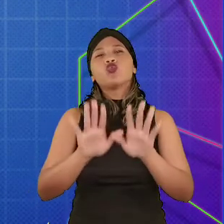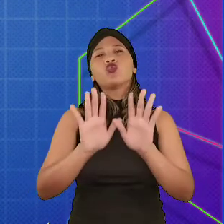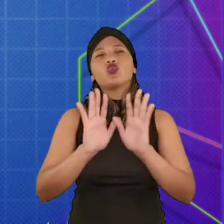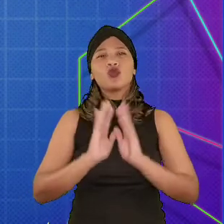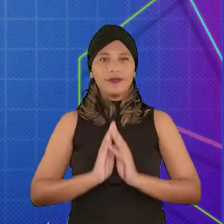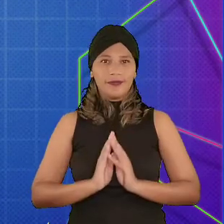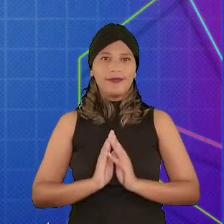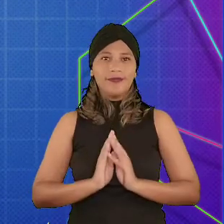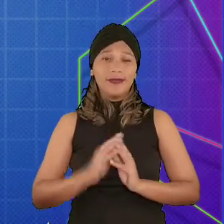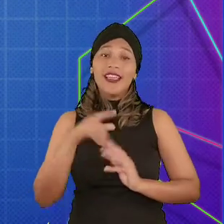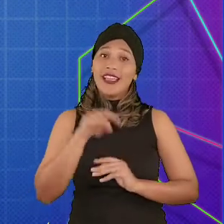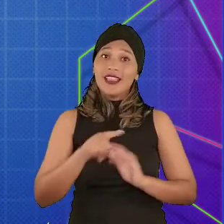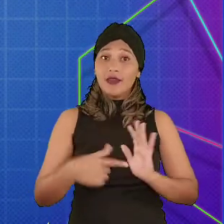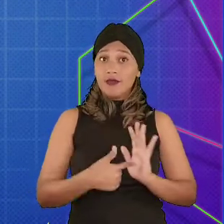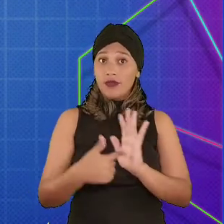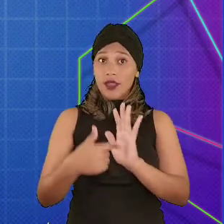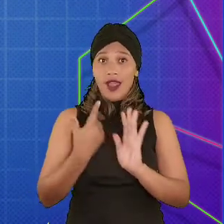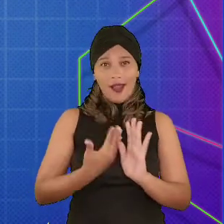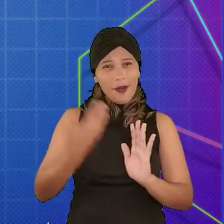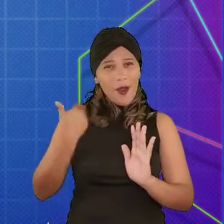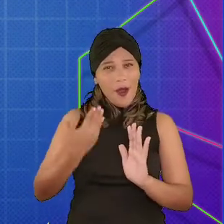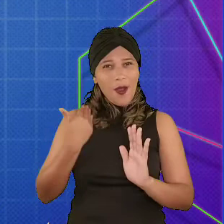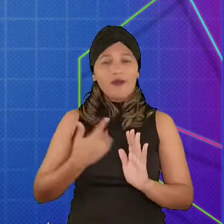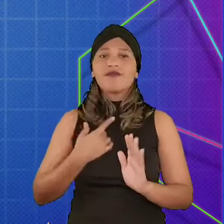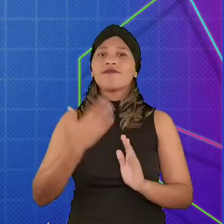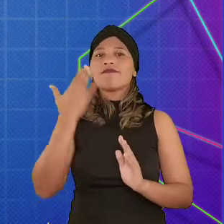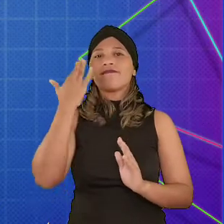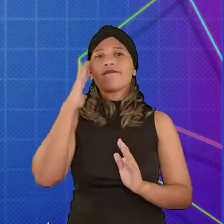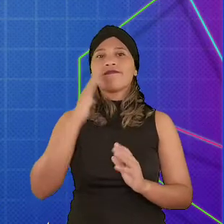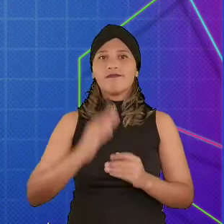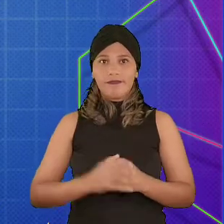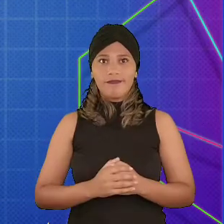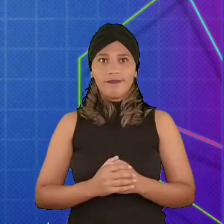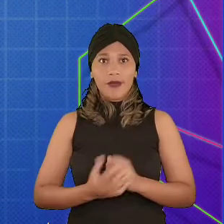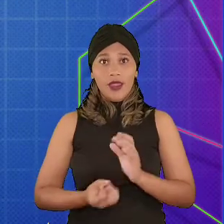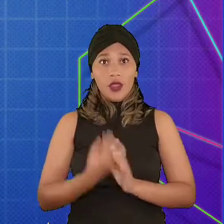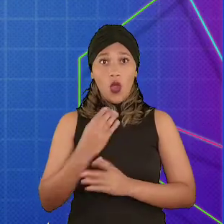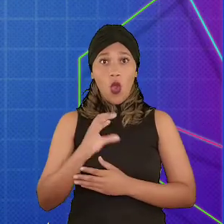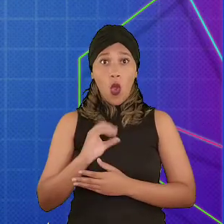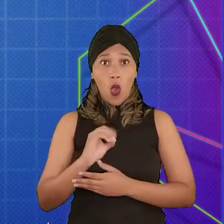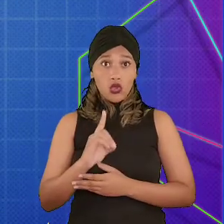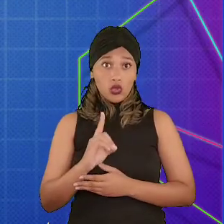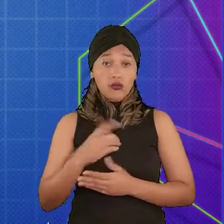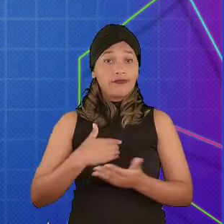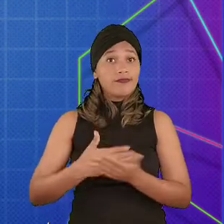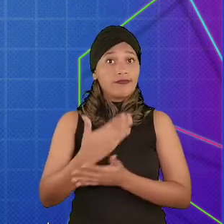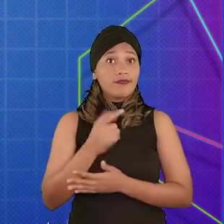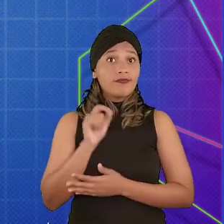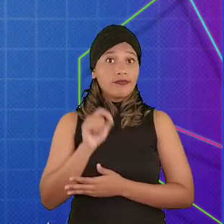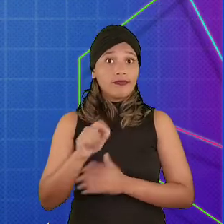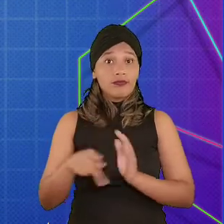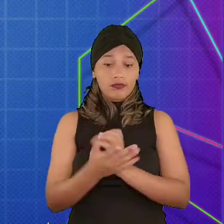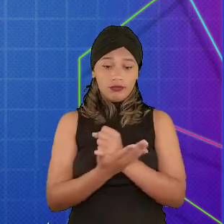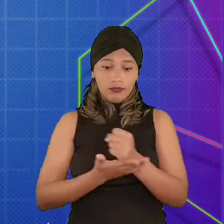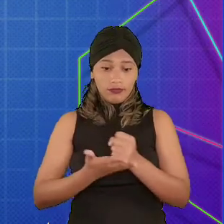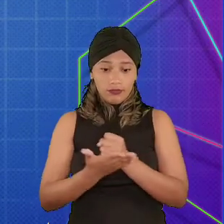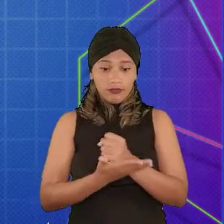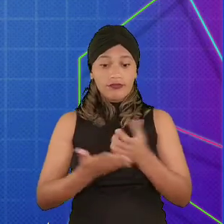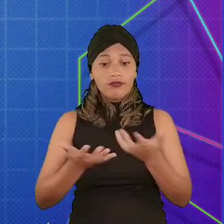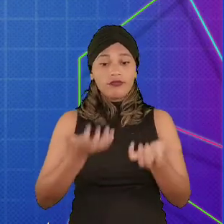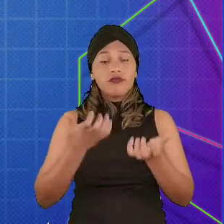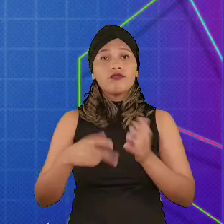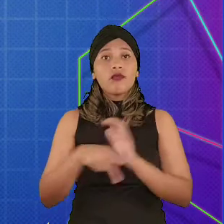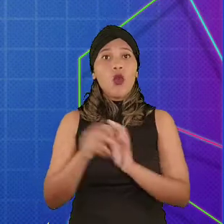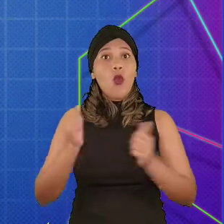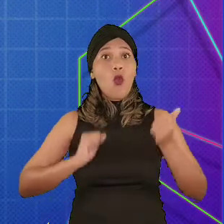mais fluida no seu funcionamento EA sequência demonstrada a pouco nos faz entender isso quando a gente tem um código normalmente a gente começa por